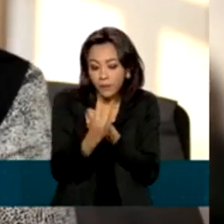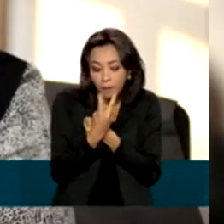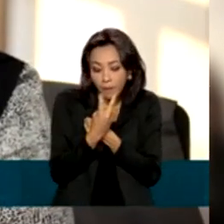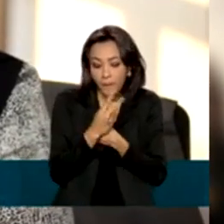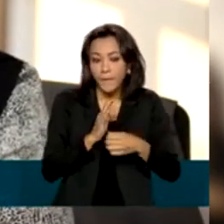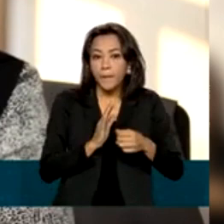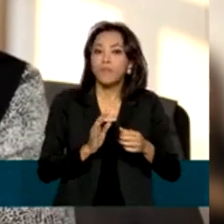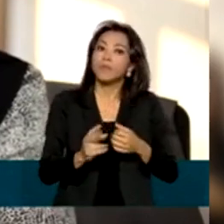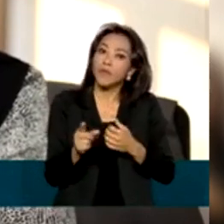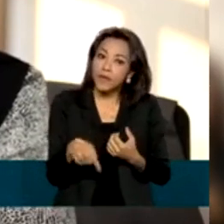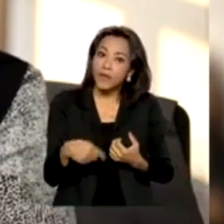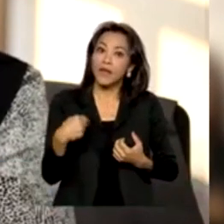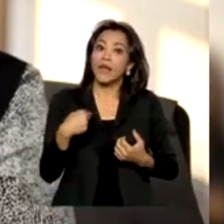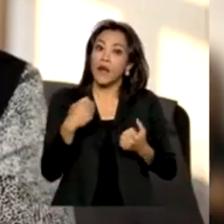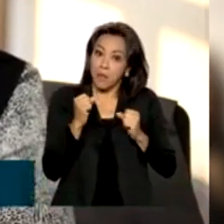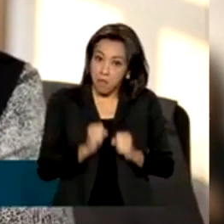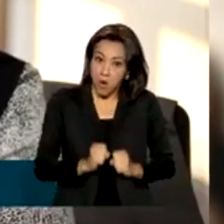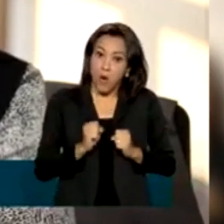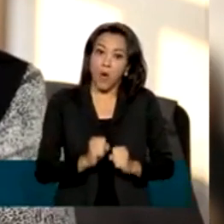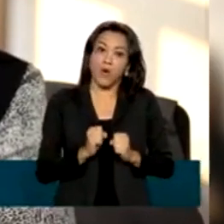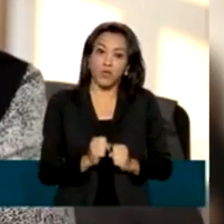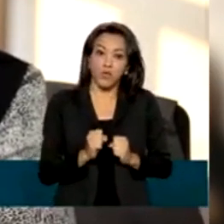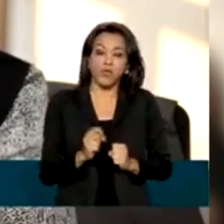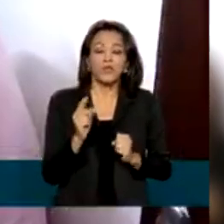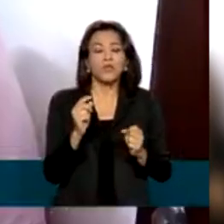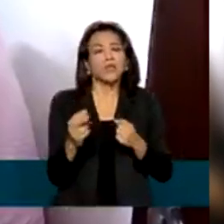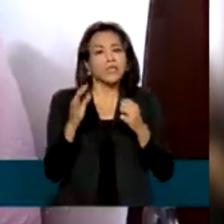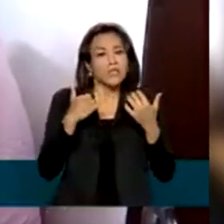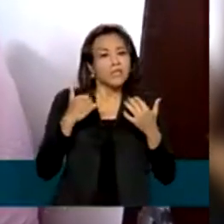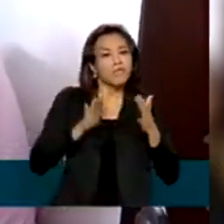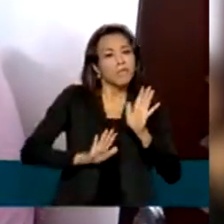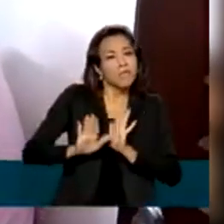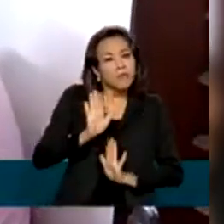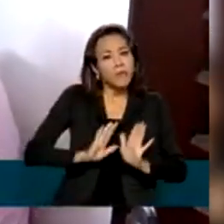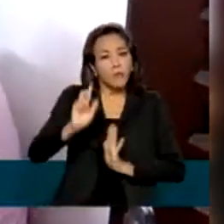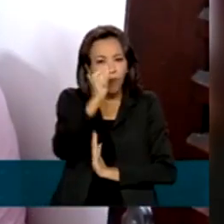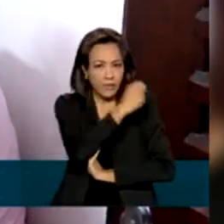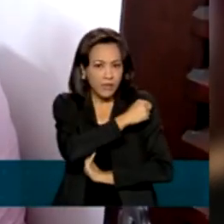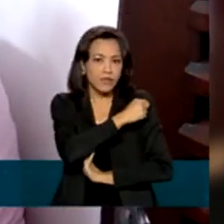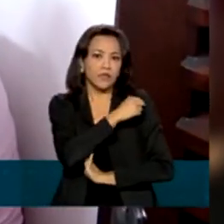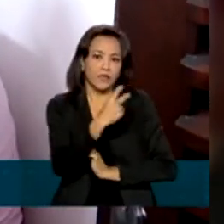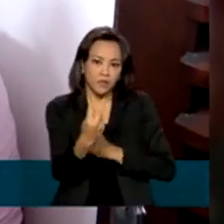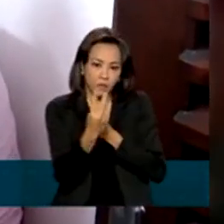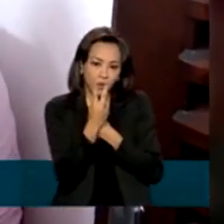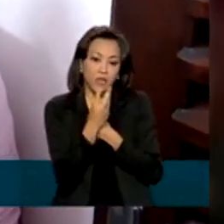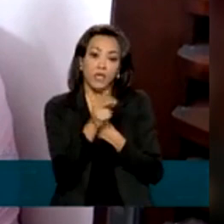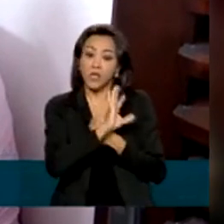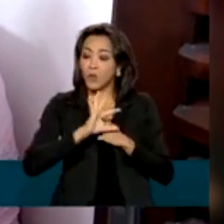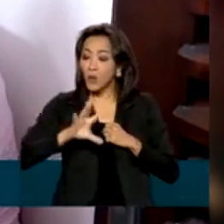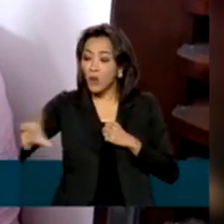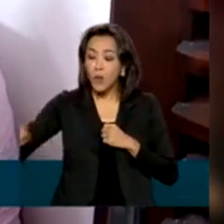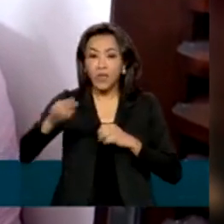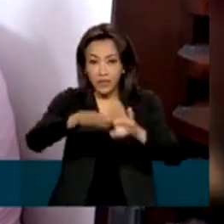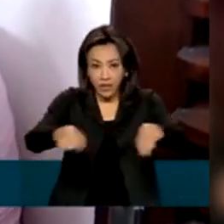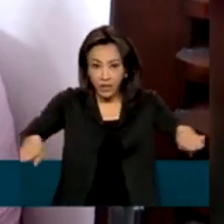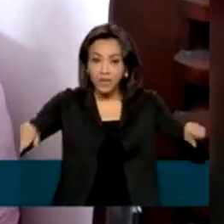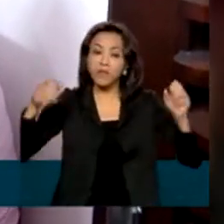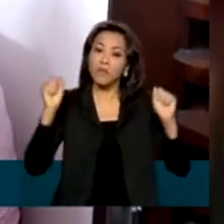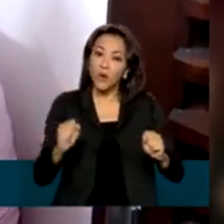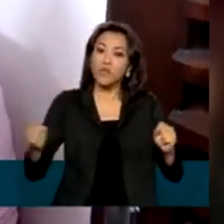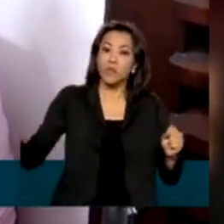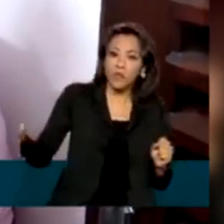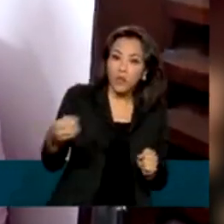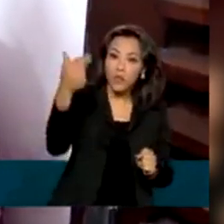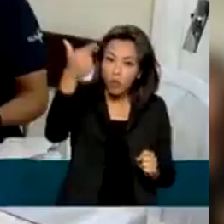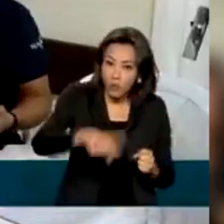doença que é imunoprevenível, né? Que ela pode ser prevenida com vacina. Todas as crianças, mesmo as que já se vacinaram, podem receber uma